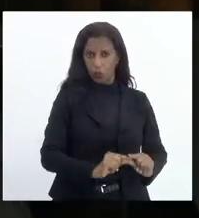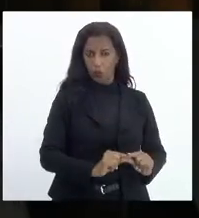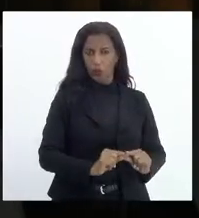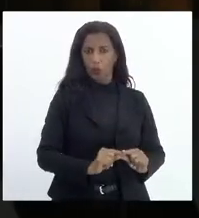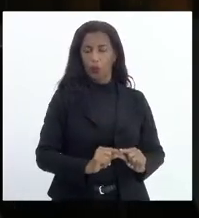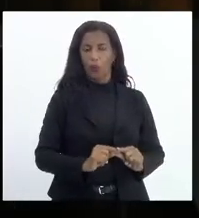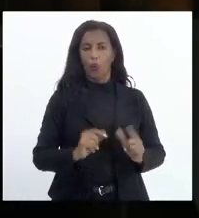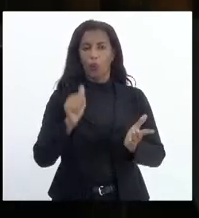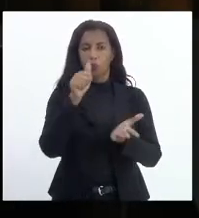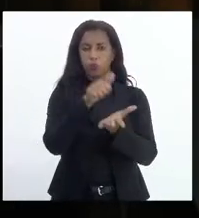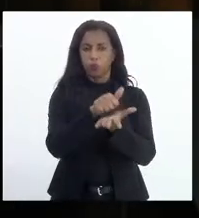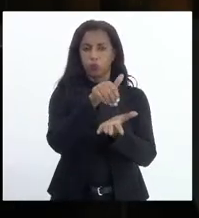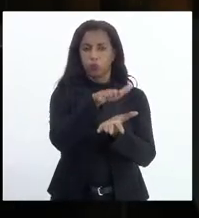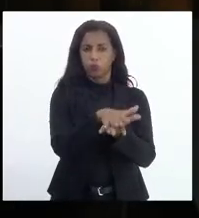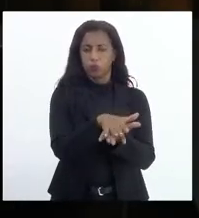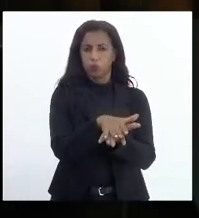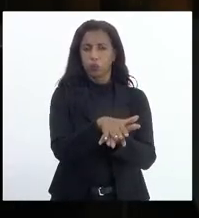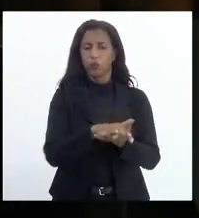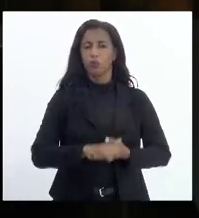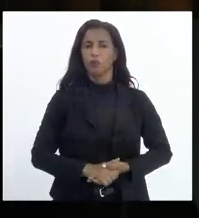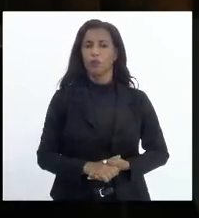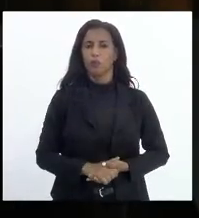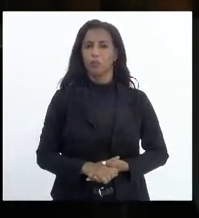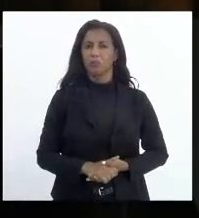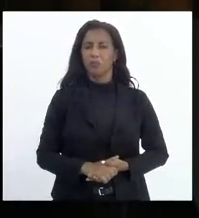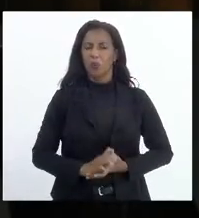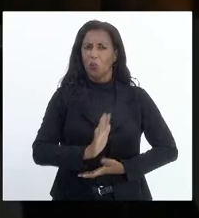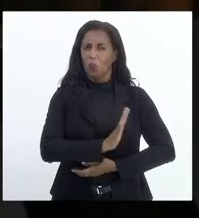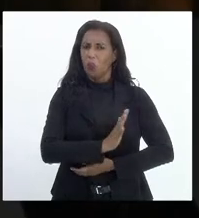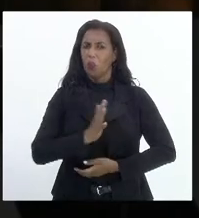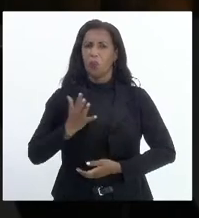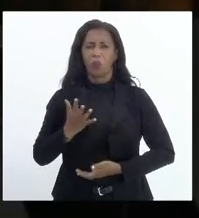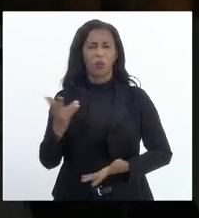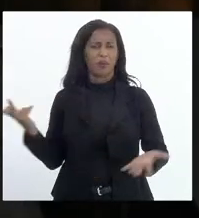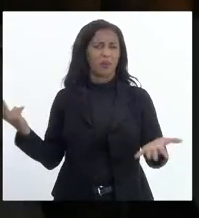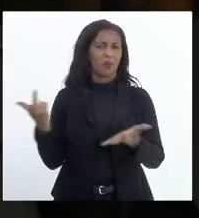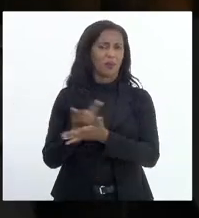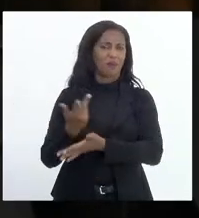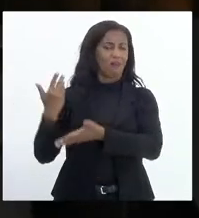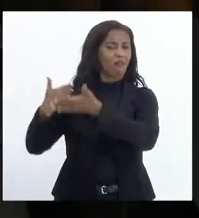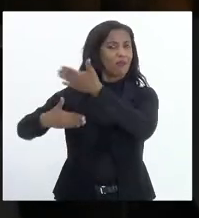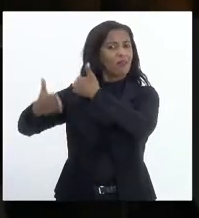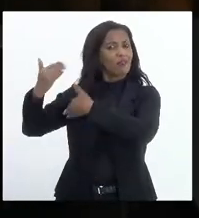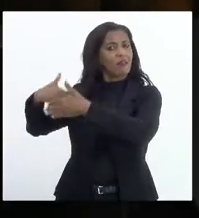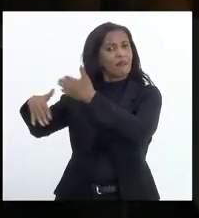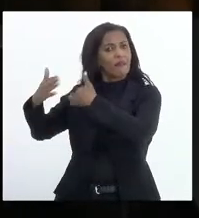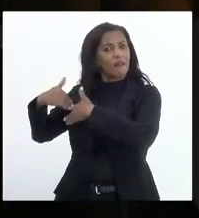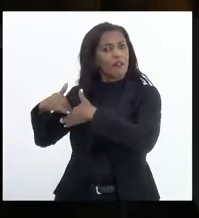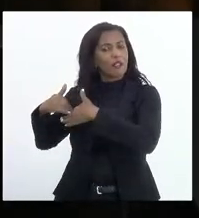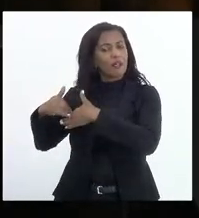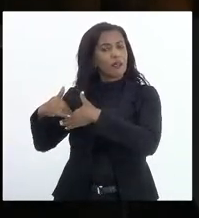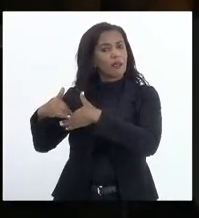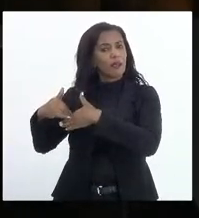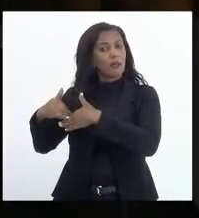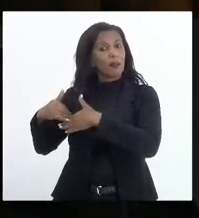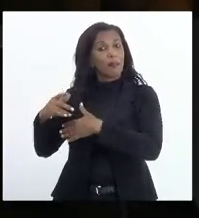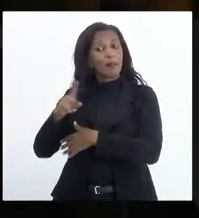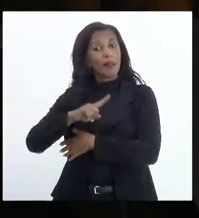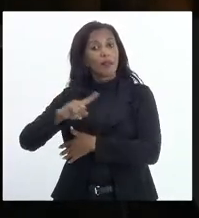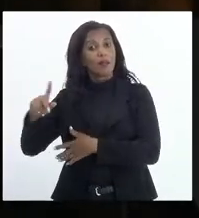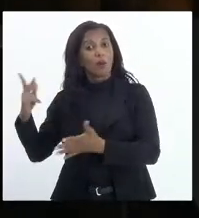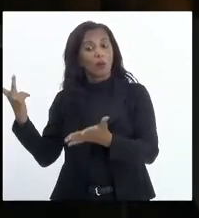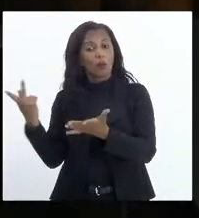os efeitos perversos que aconteceram no passado não venha ocorrer no